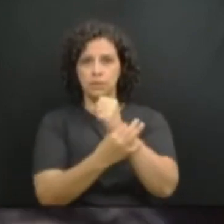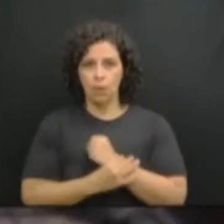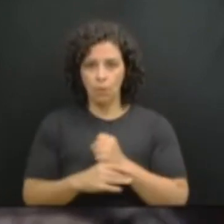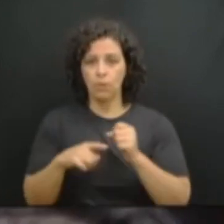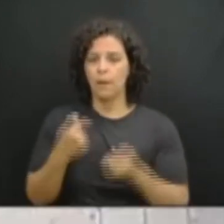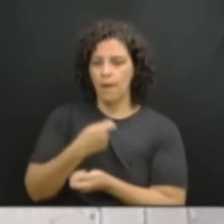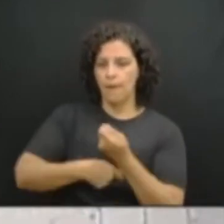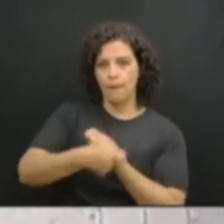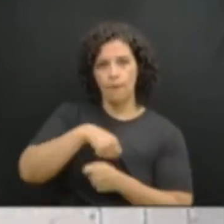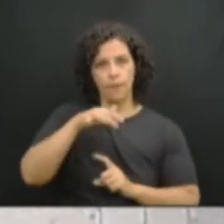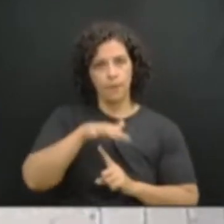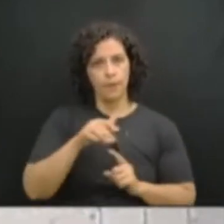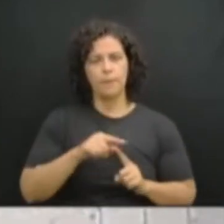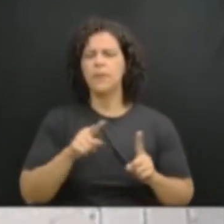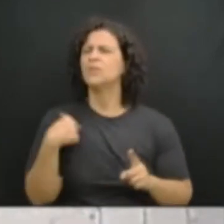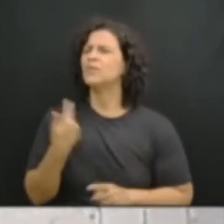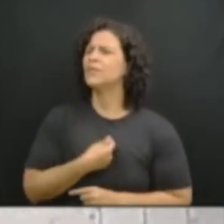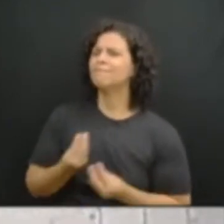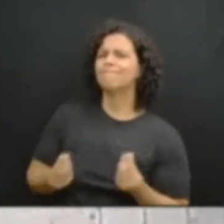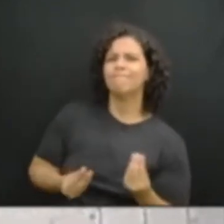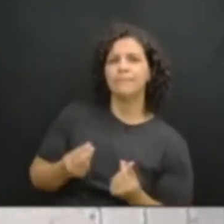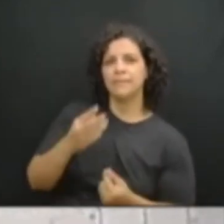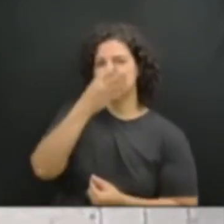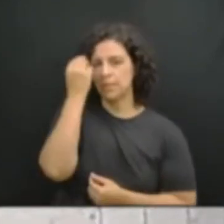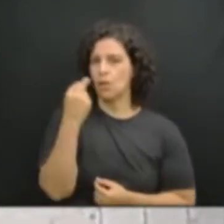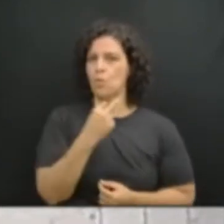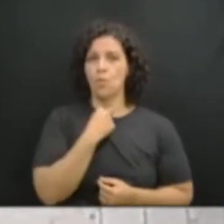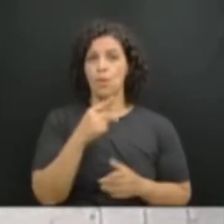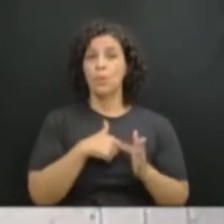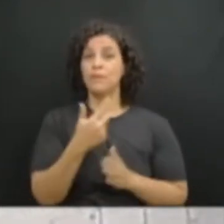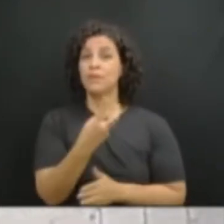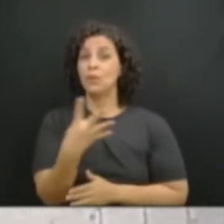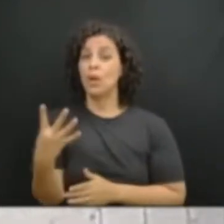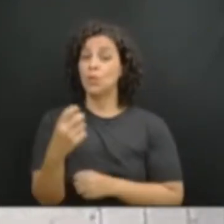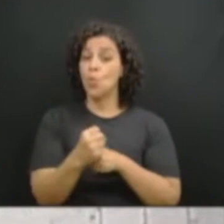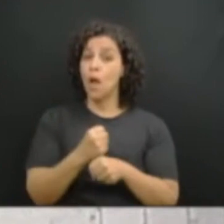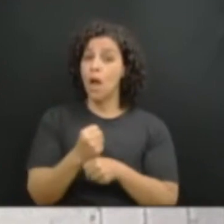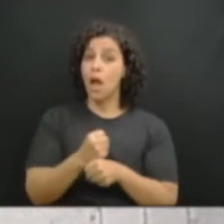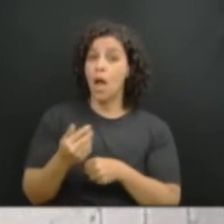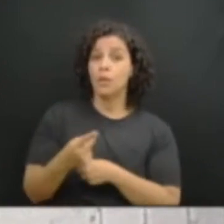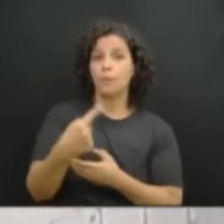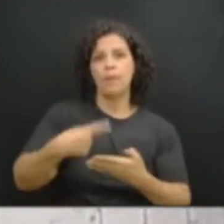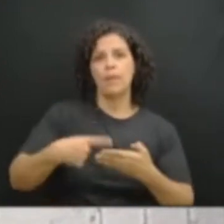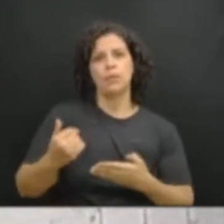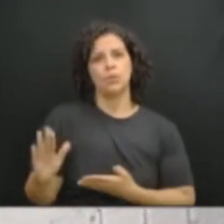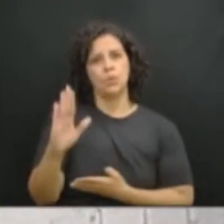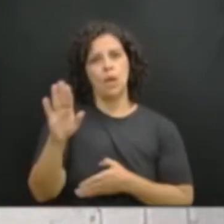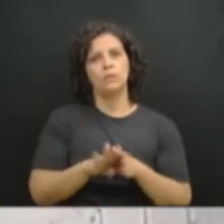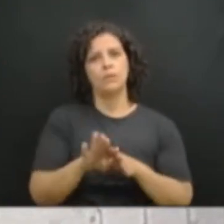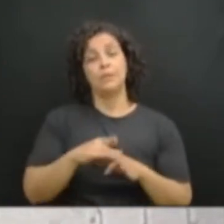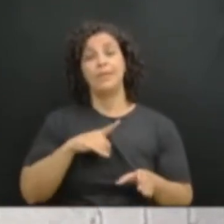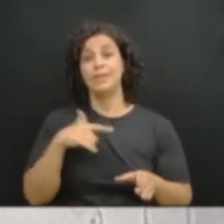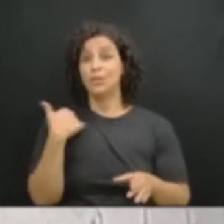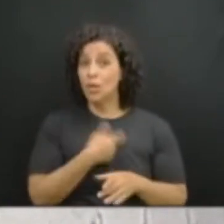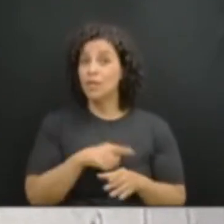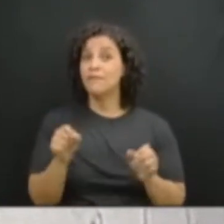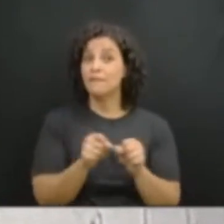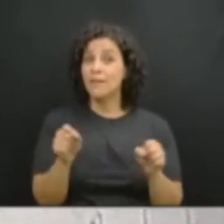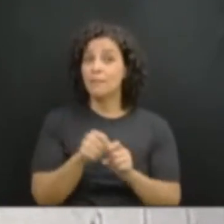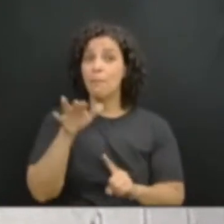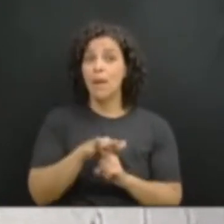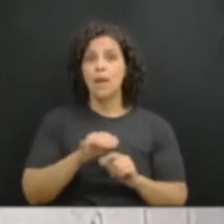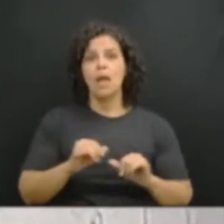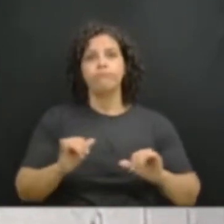para a economia. Mas a gente não pode esquecer os 24 anos de pedágio caro e abusivo que matou o